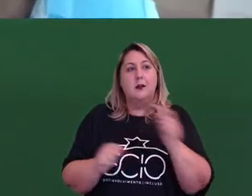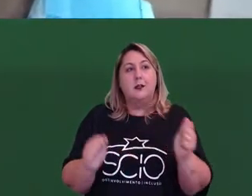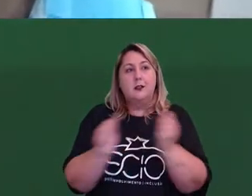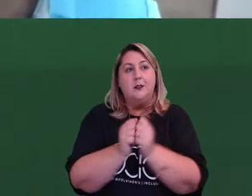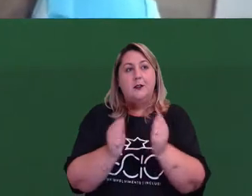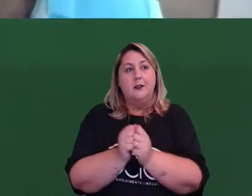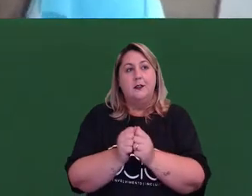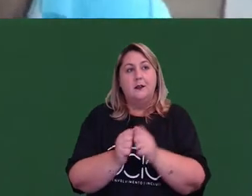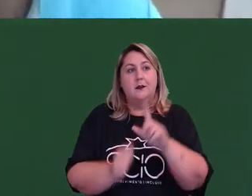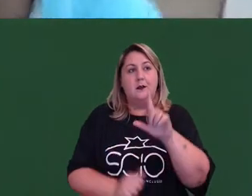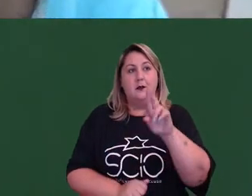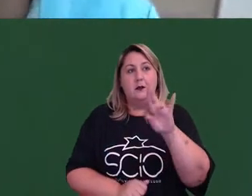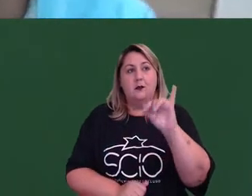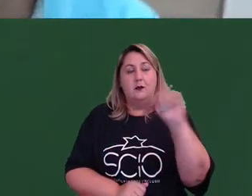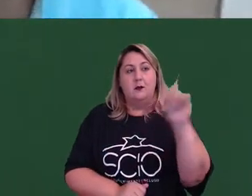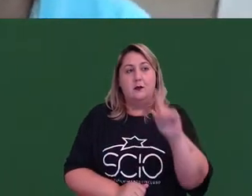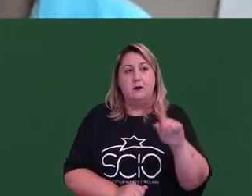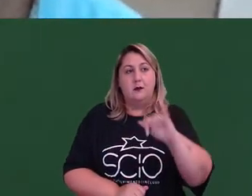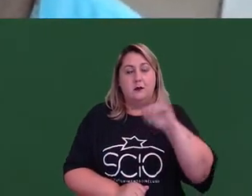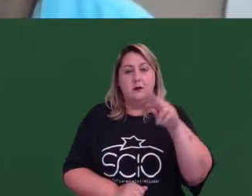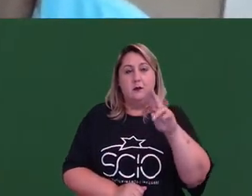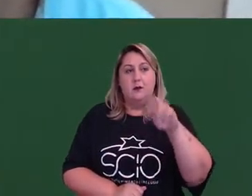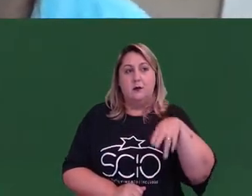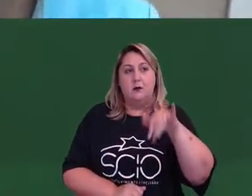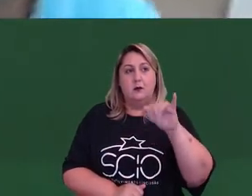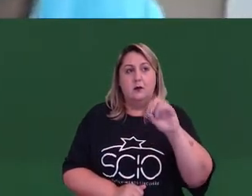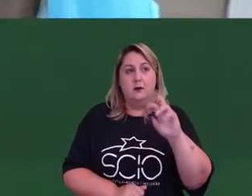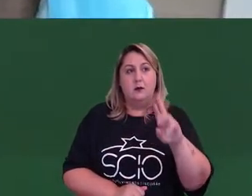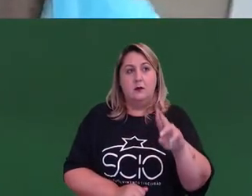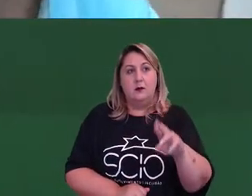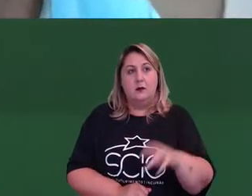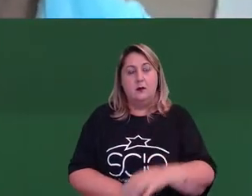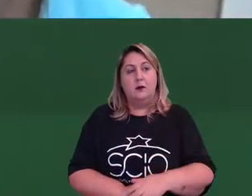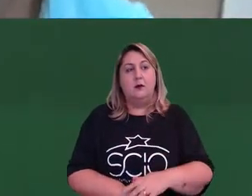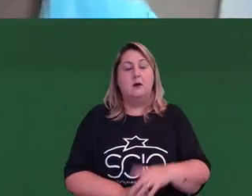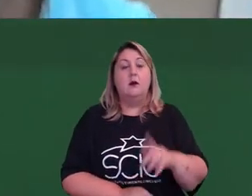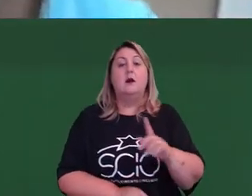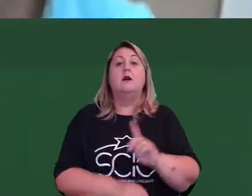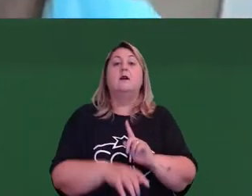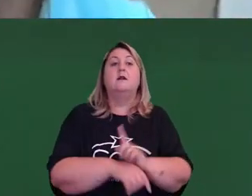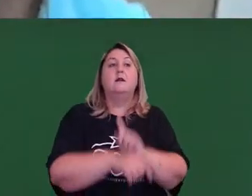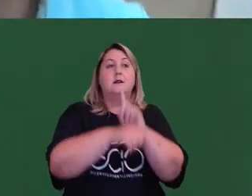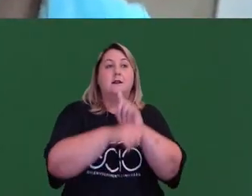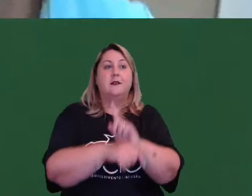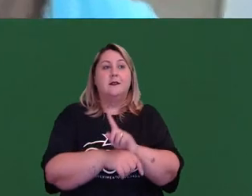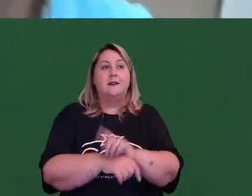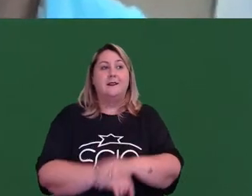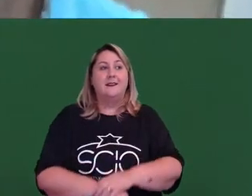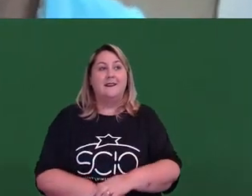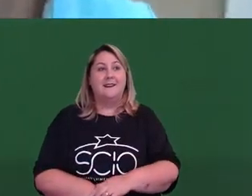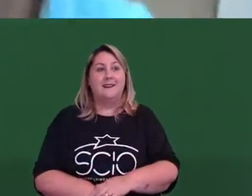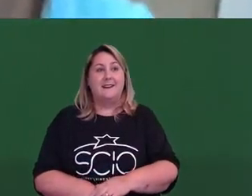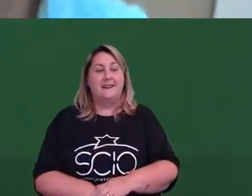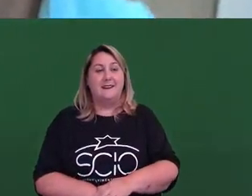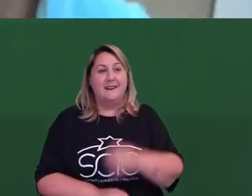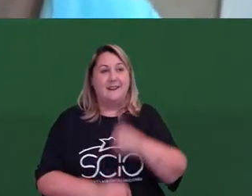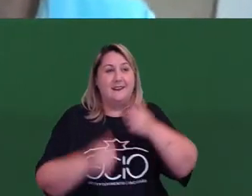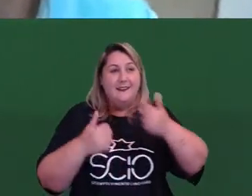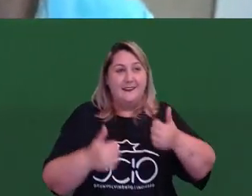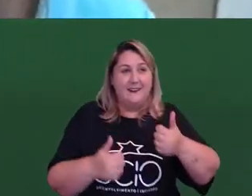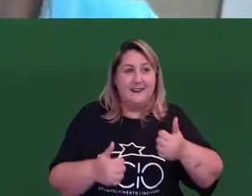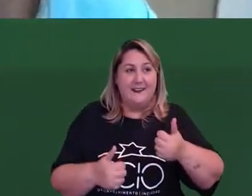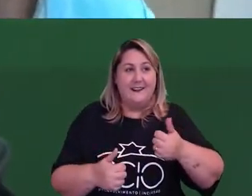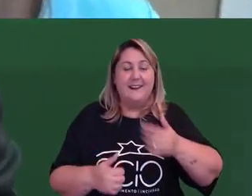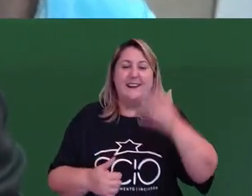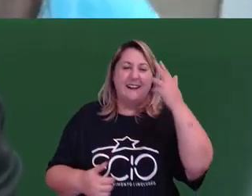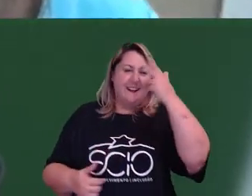parceiro? Luiz Inácio Júnior, Luiz Carlos Inácio Júnior, nosso gerente geral. E aí, Ângelo, tudo bem? Como é que tá, Luiz? Que coisa